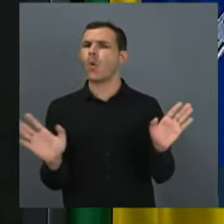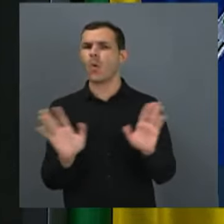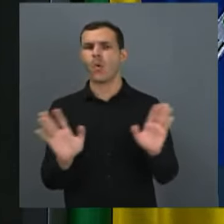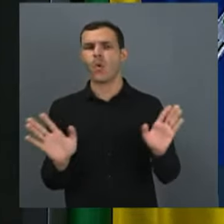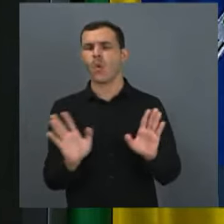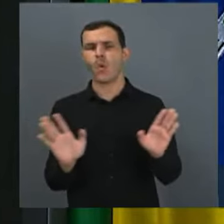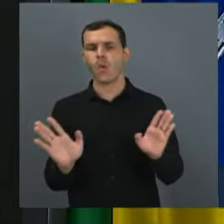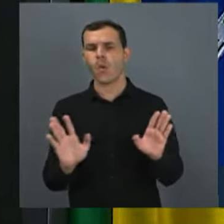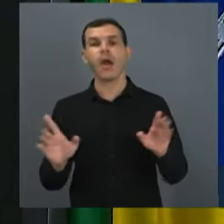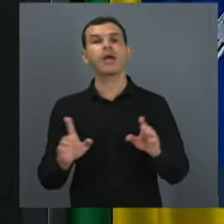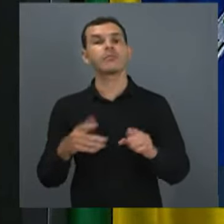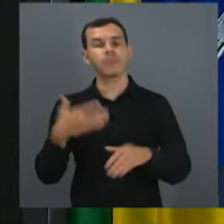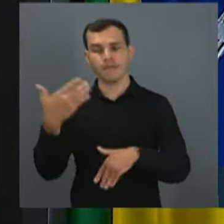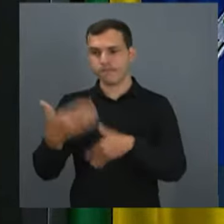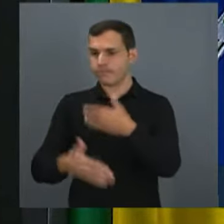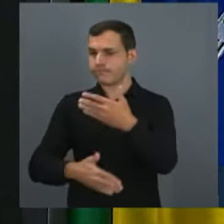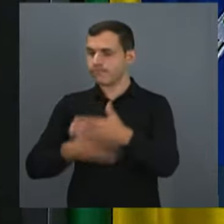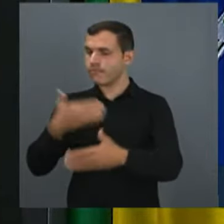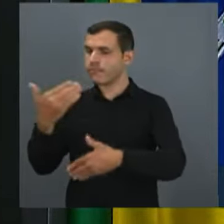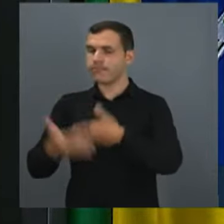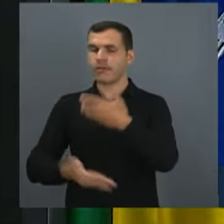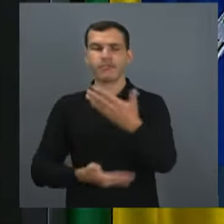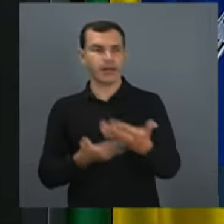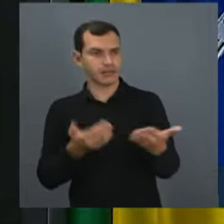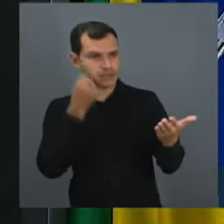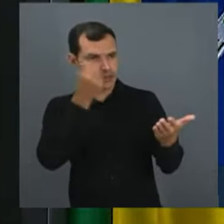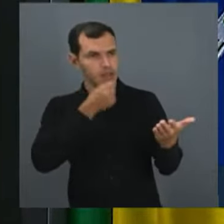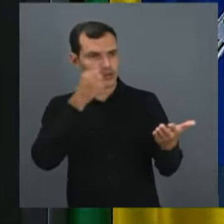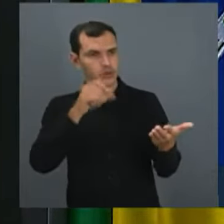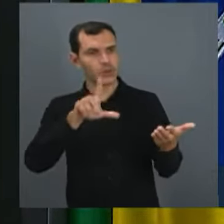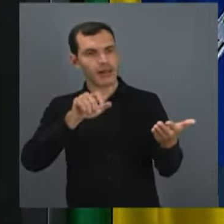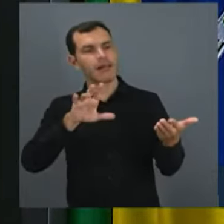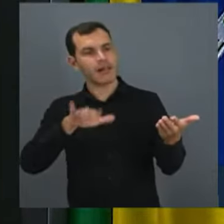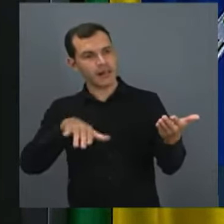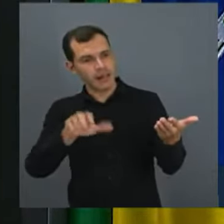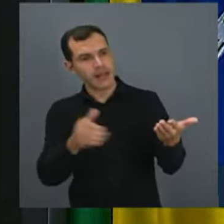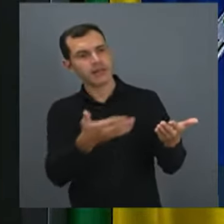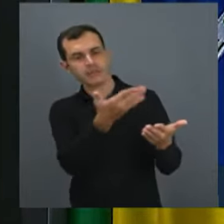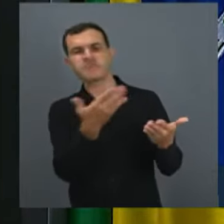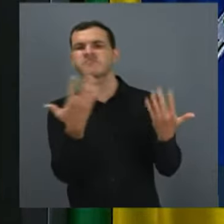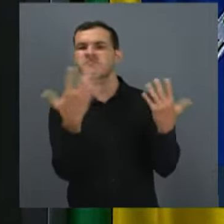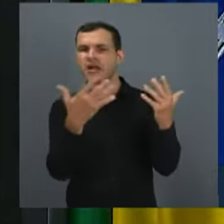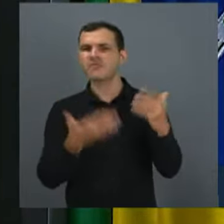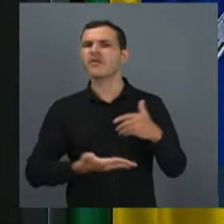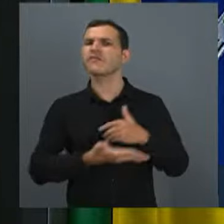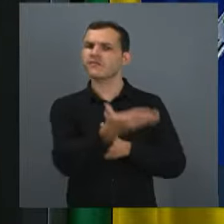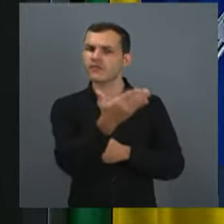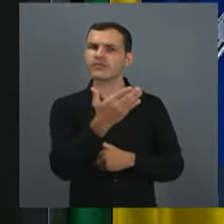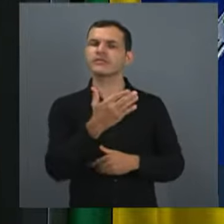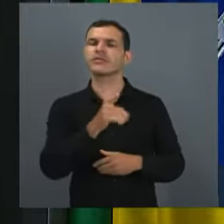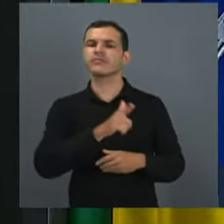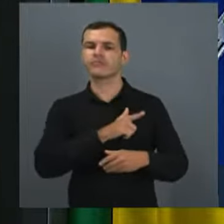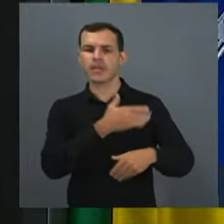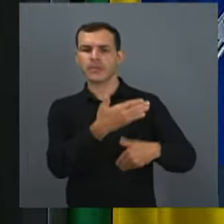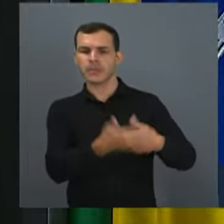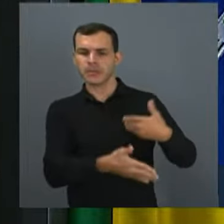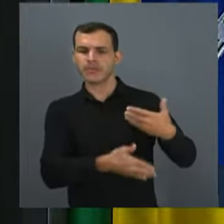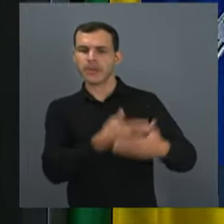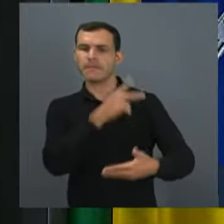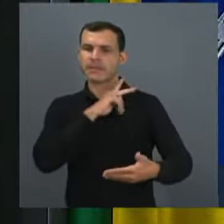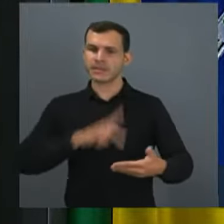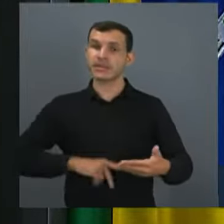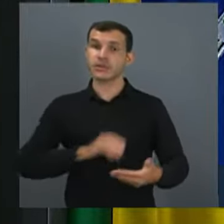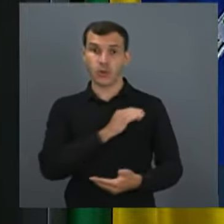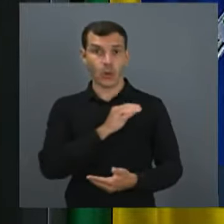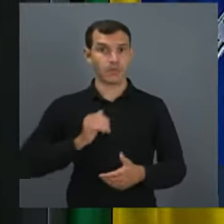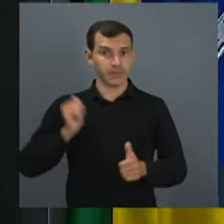coisa tomou proporções, senadora Leila, e parabéns pela sua condução, por ter pautado como presidente da